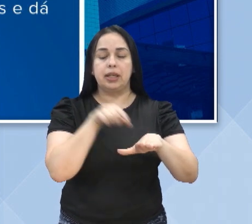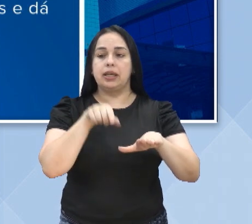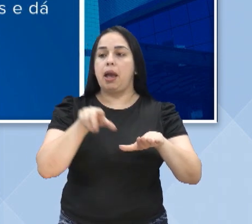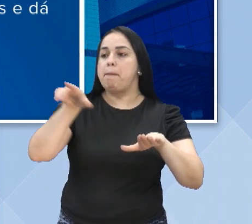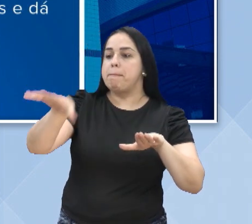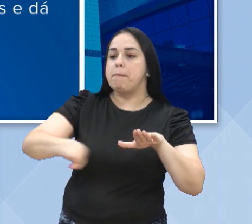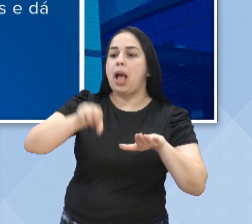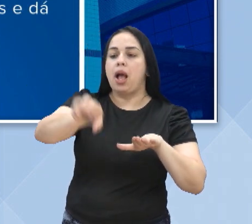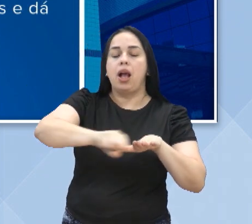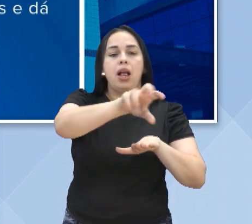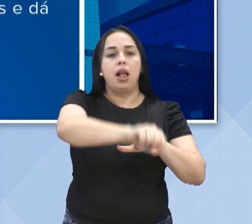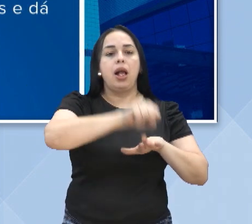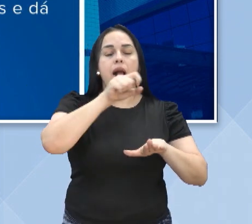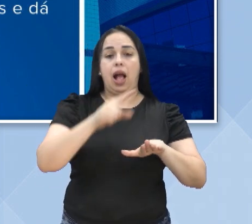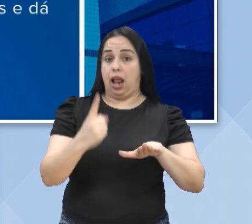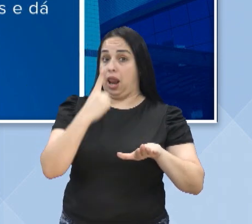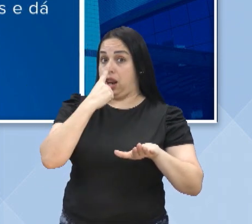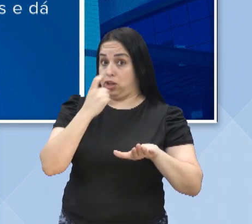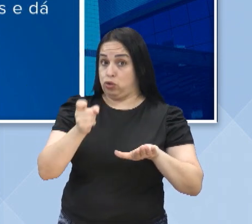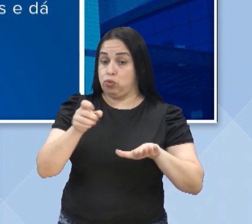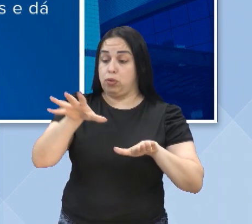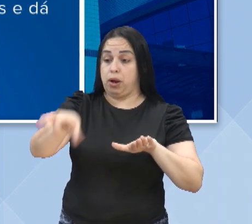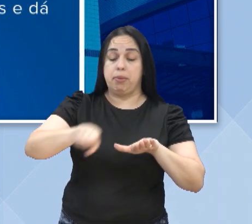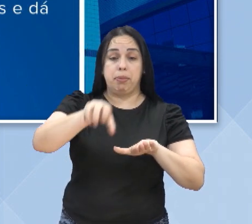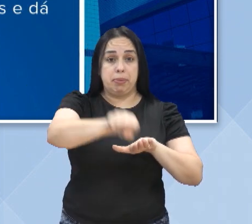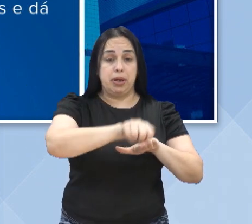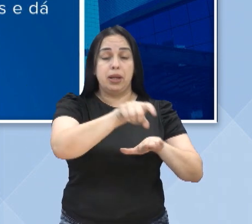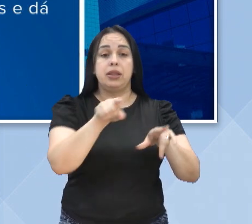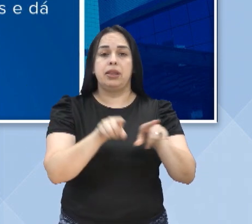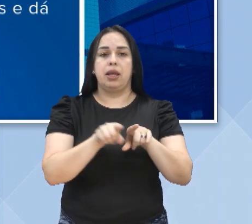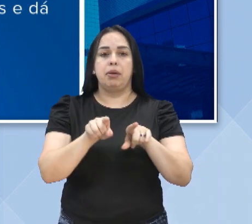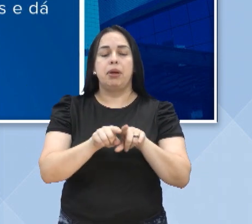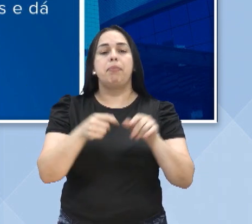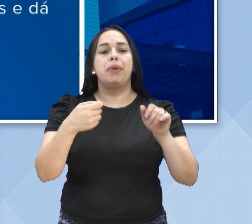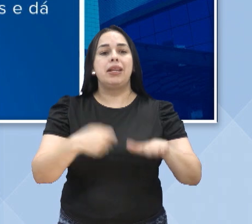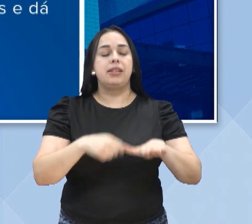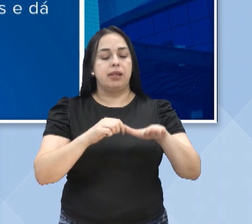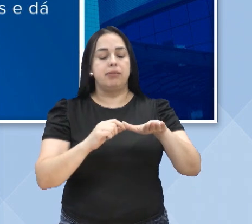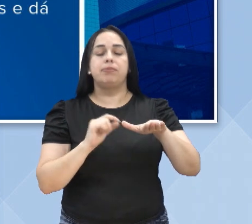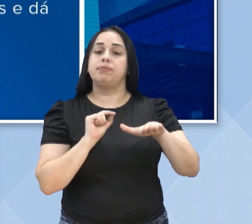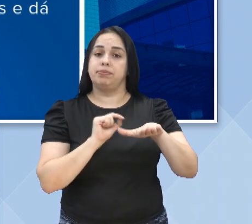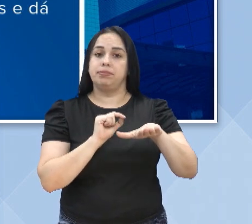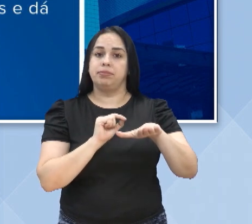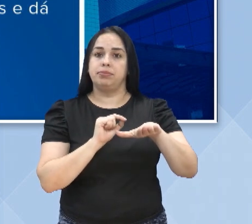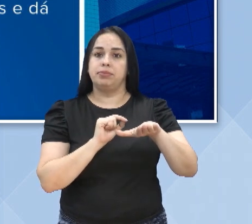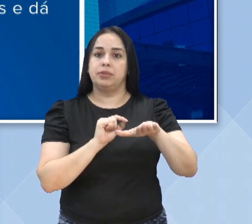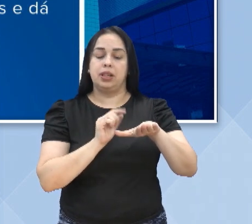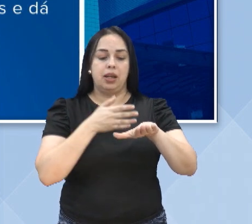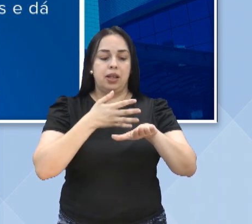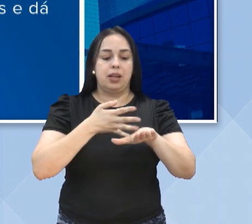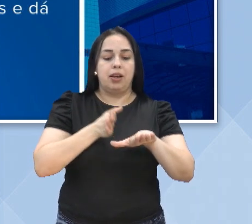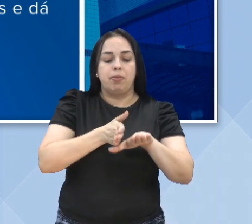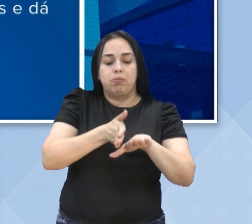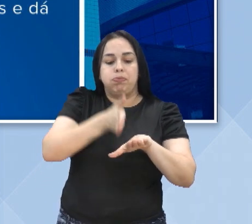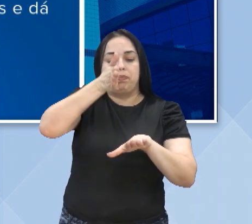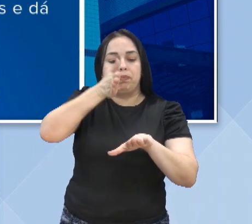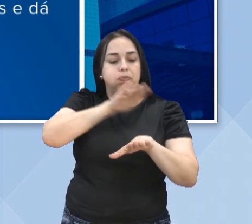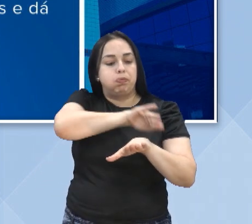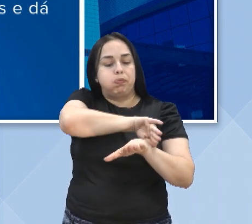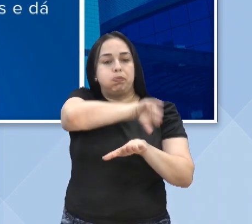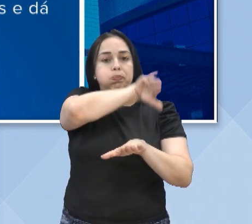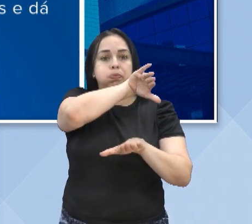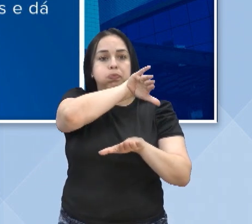lixo seletivo e orgânico deverão conter grades de proteção traseira